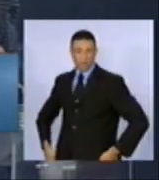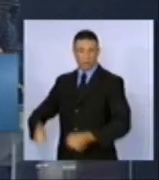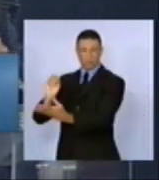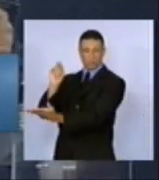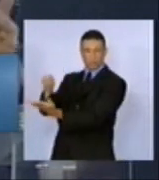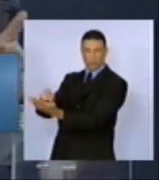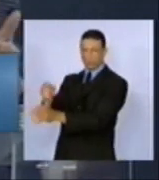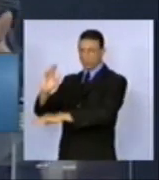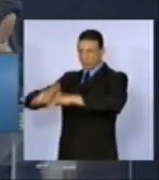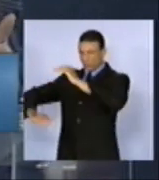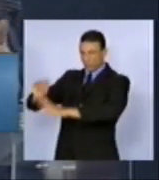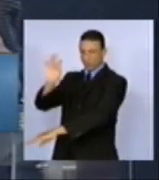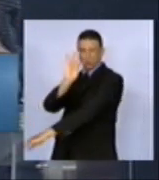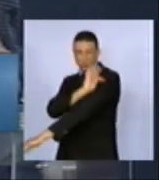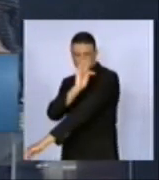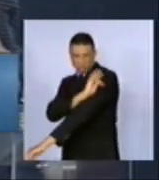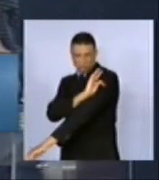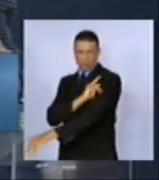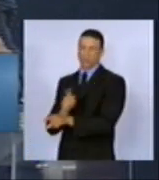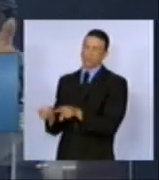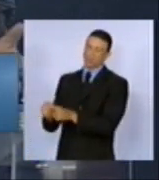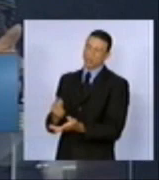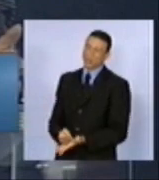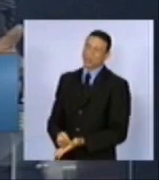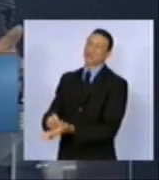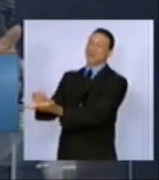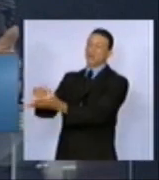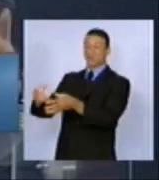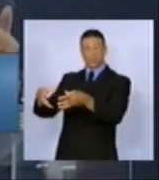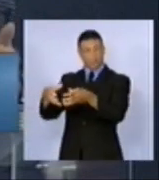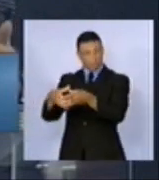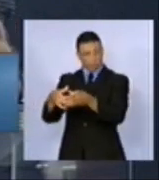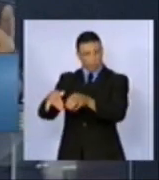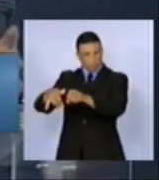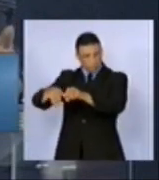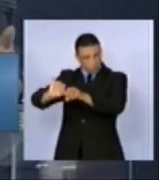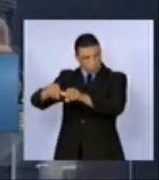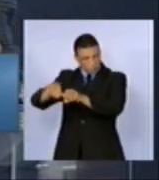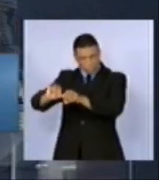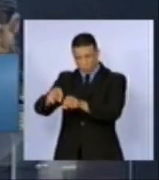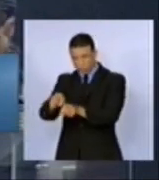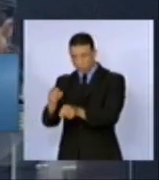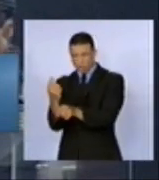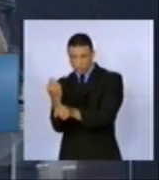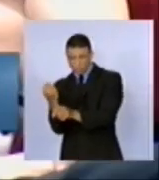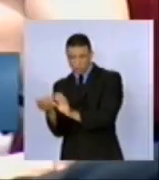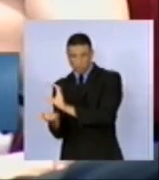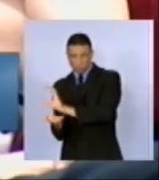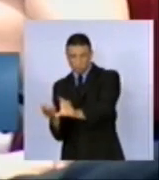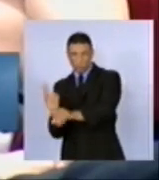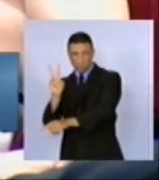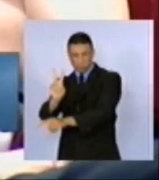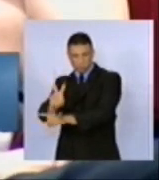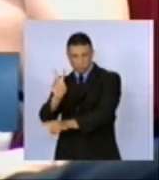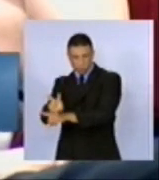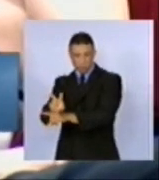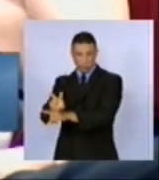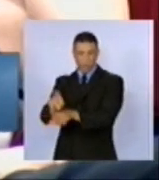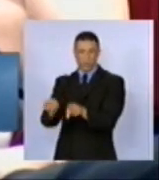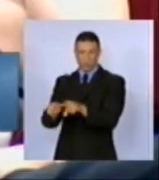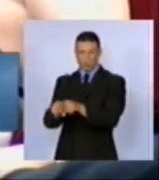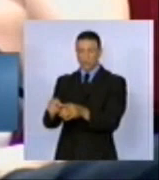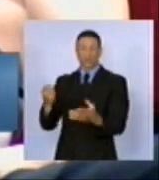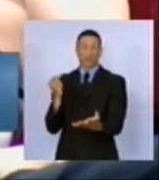técnica necessidade de acessoria e orientação de pequenos produtores para obtenção do financiamento e a gestão do negócio e a compra de